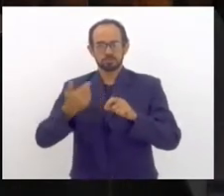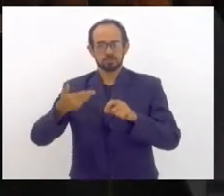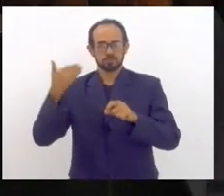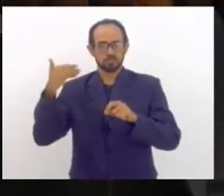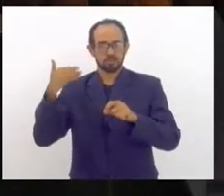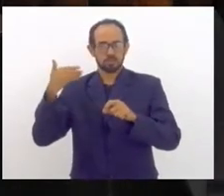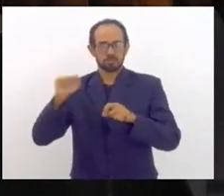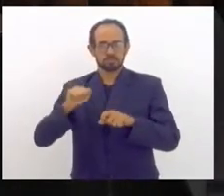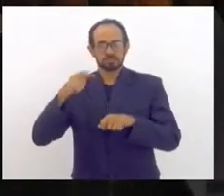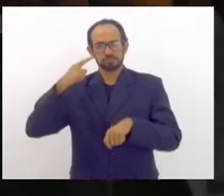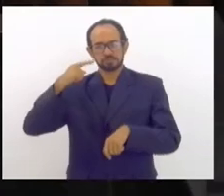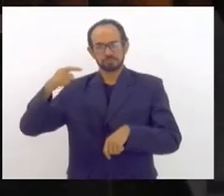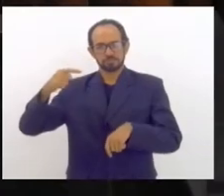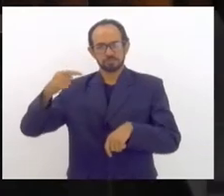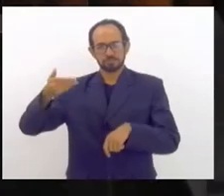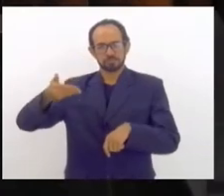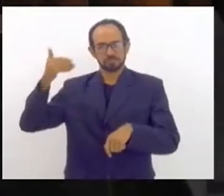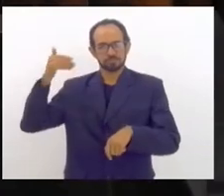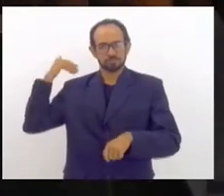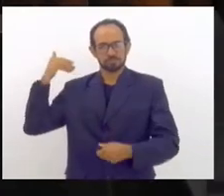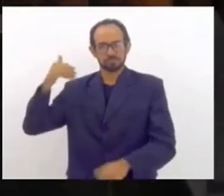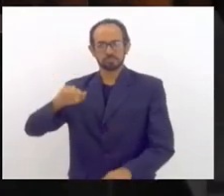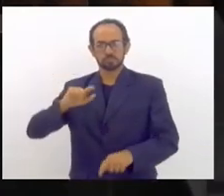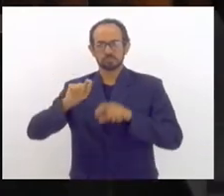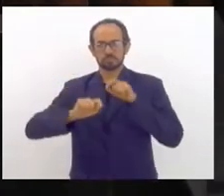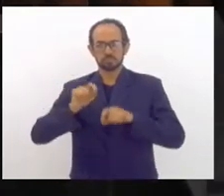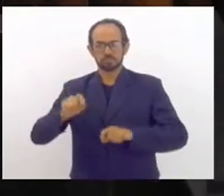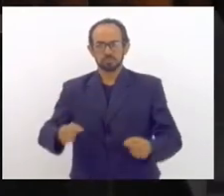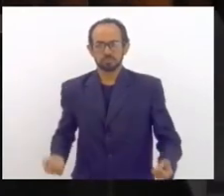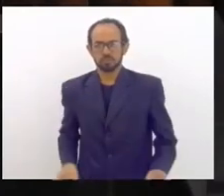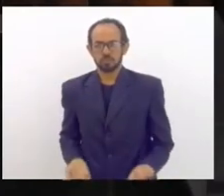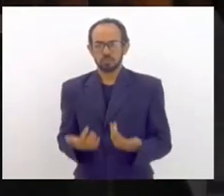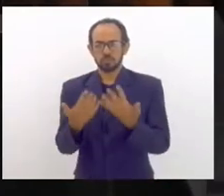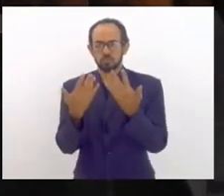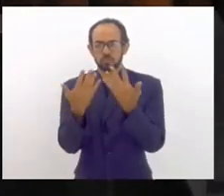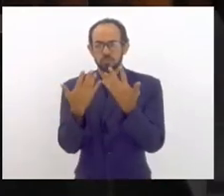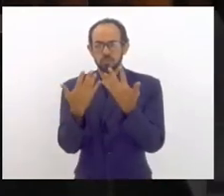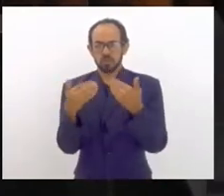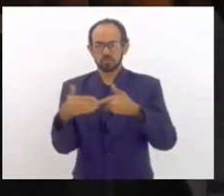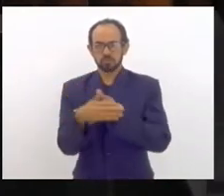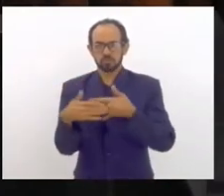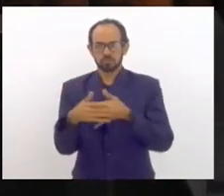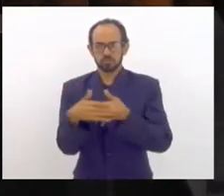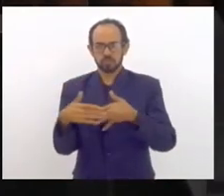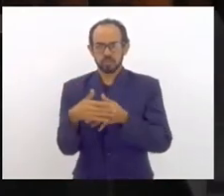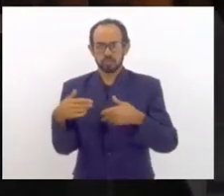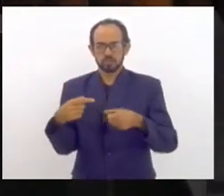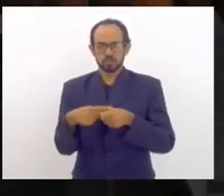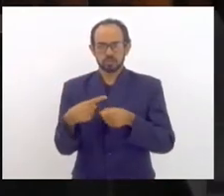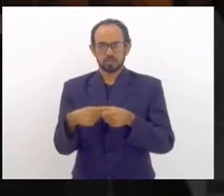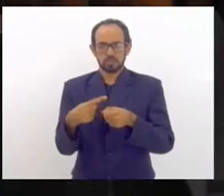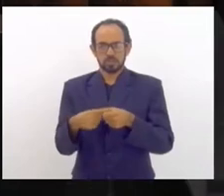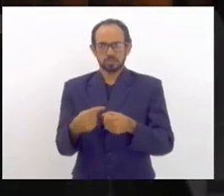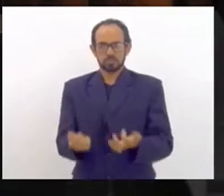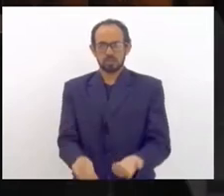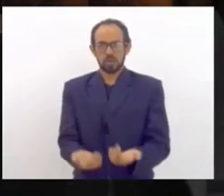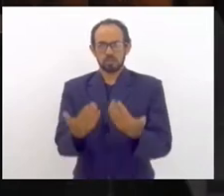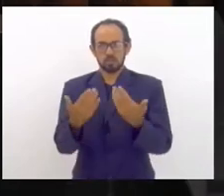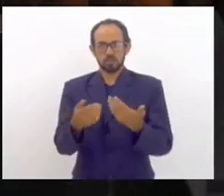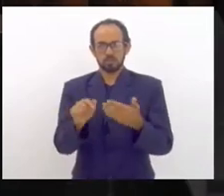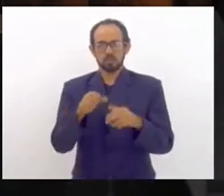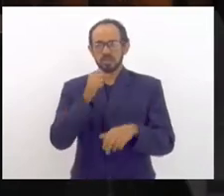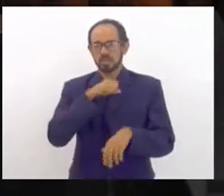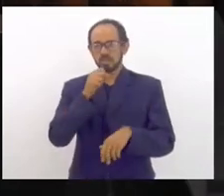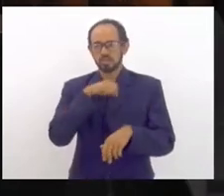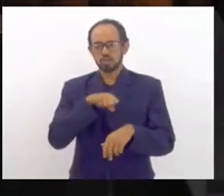atrás, umas semanas atrás, que houve um incêndio muito grande no centro da cidade, pegou fogo no antigo Shopping Vida,